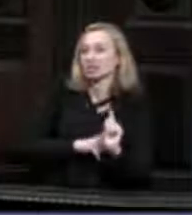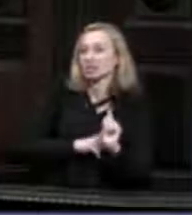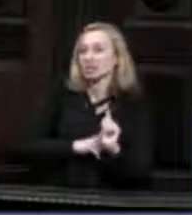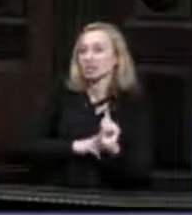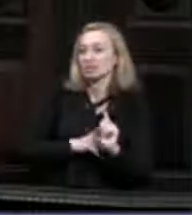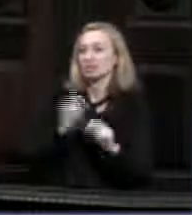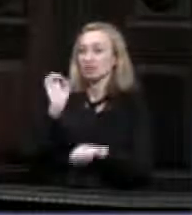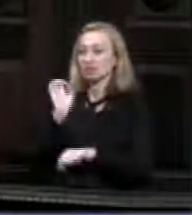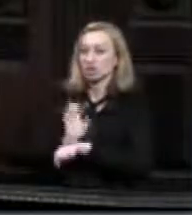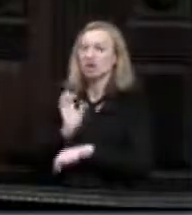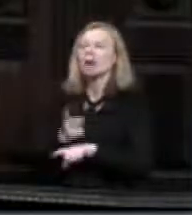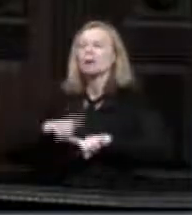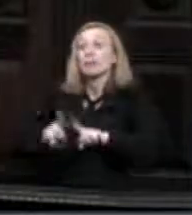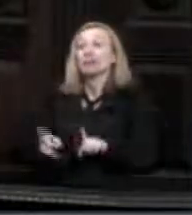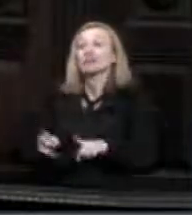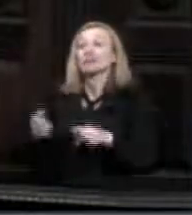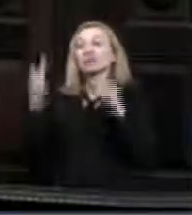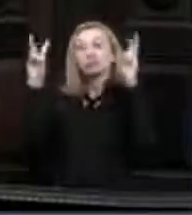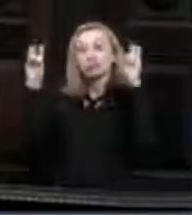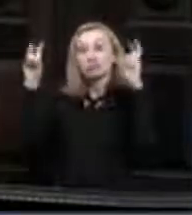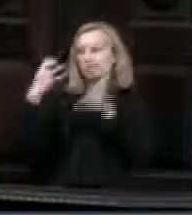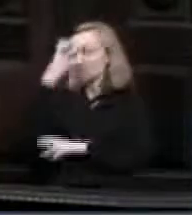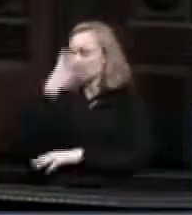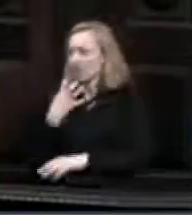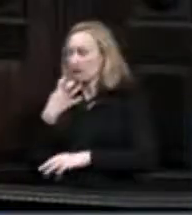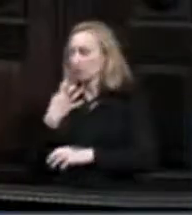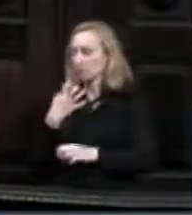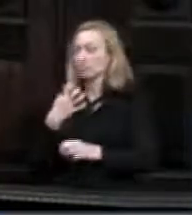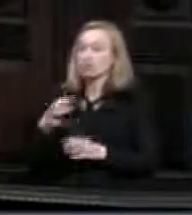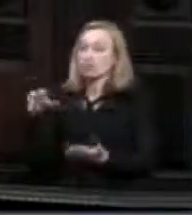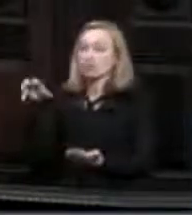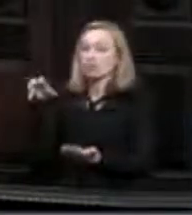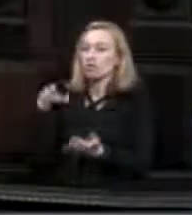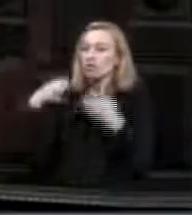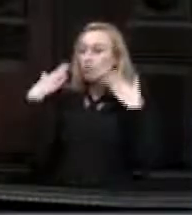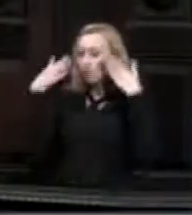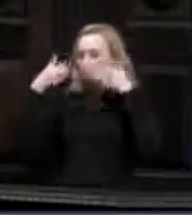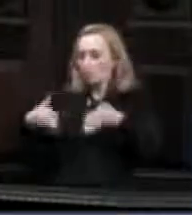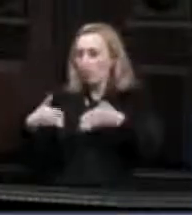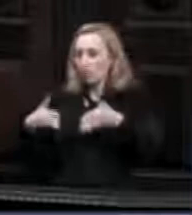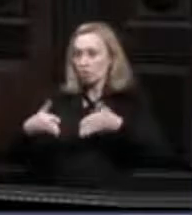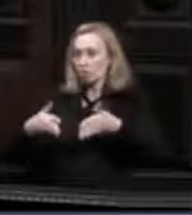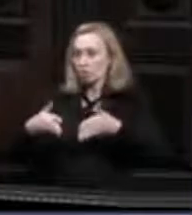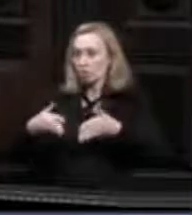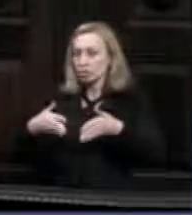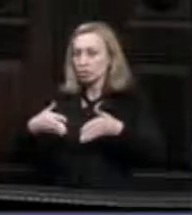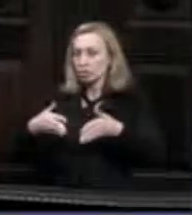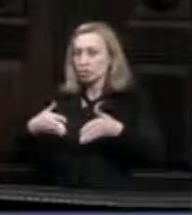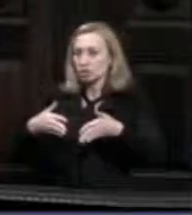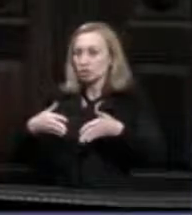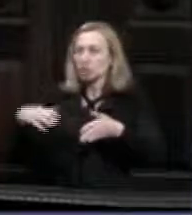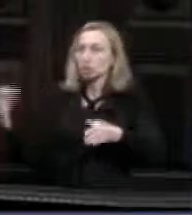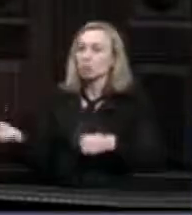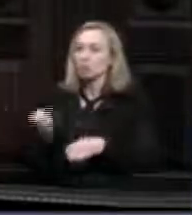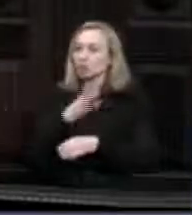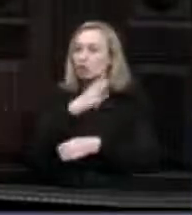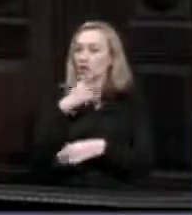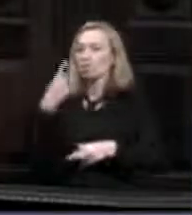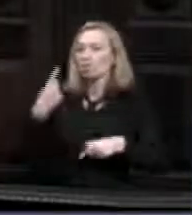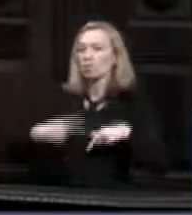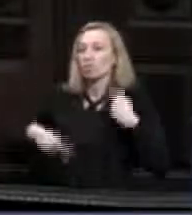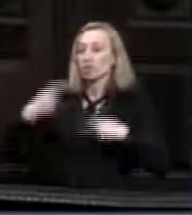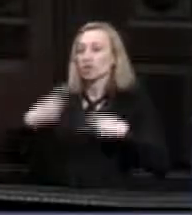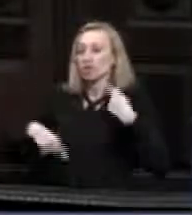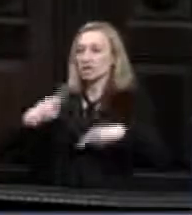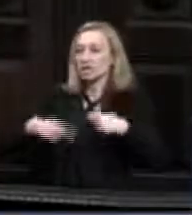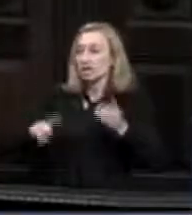tema de seriedade muito grande, é um tema central na formulação de uma nova política de equilíbrio fiscal